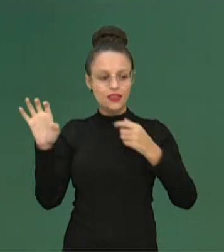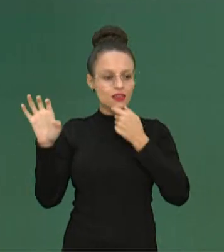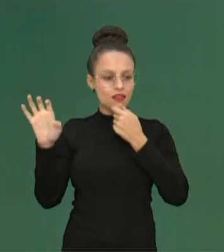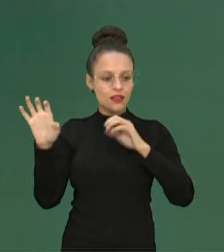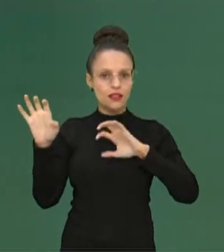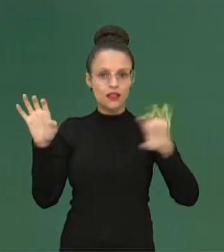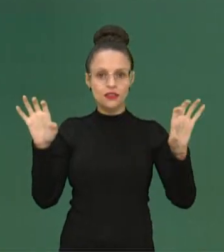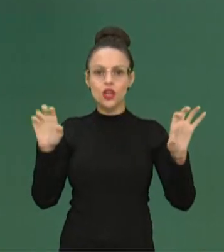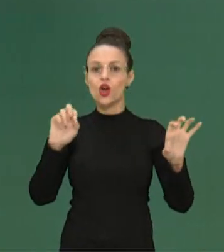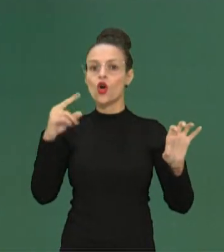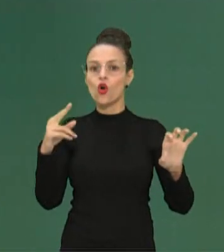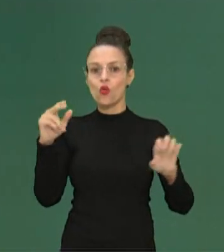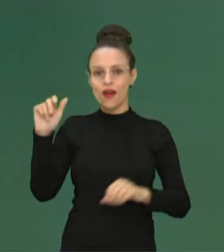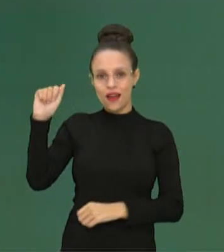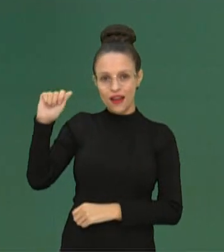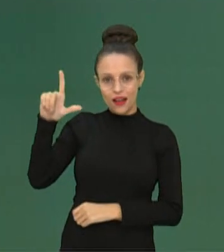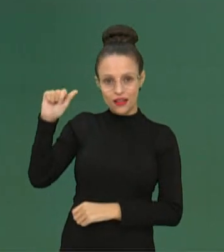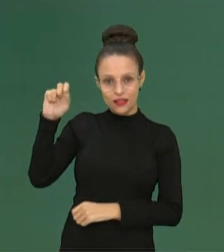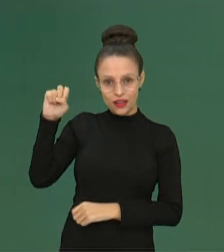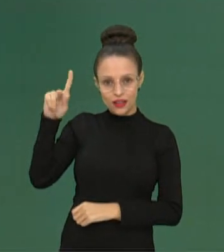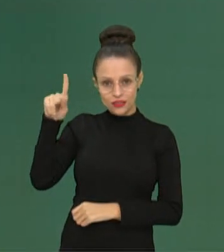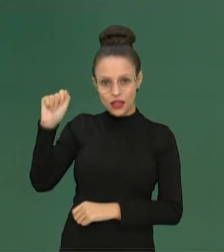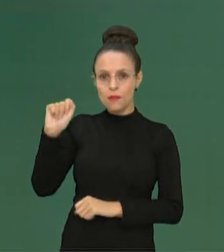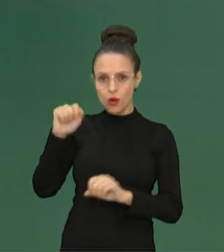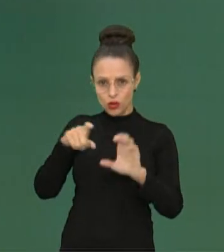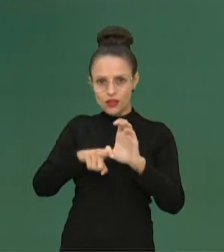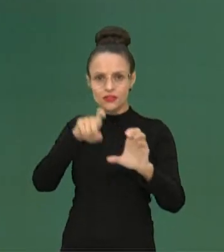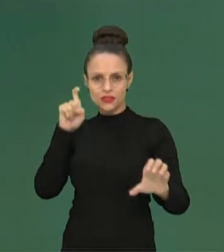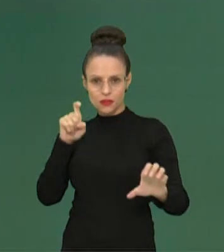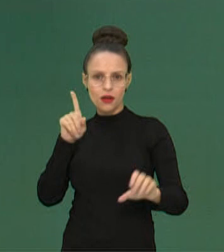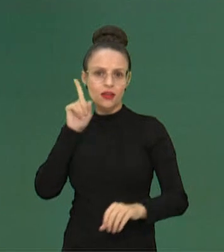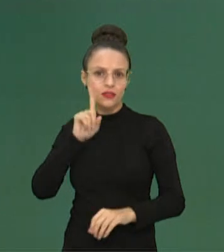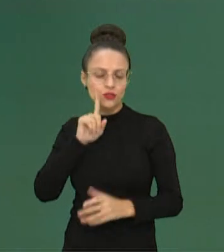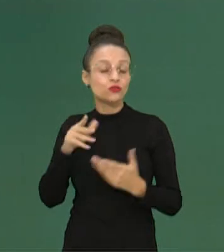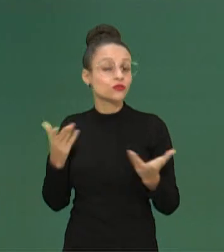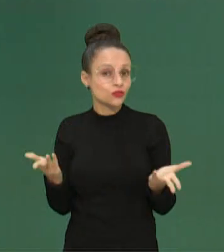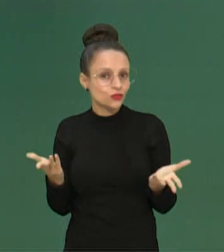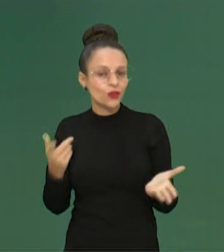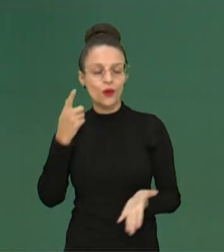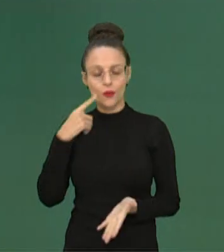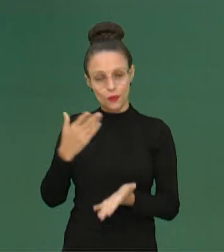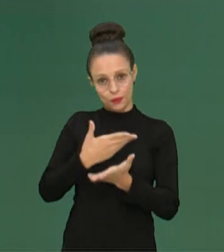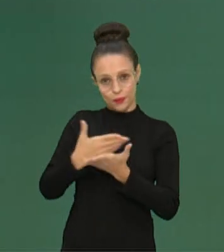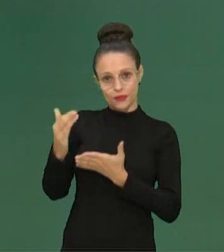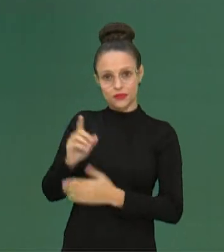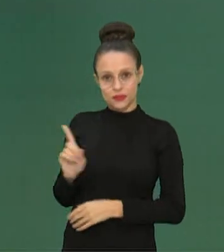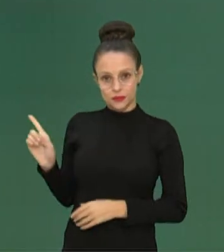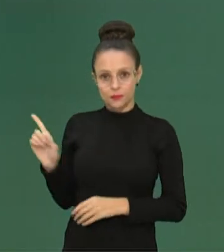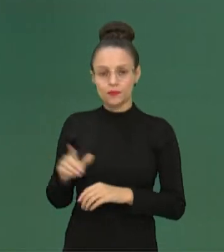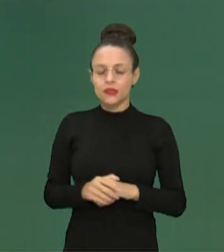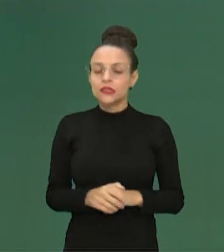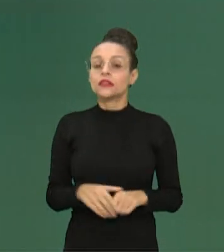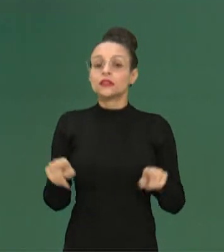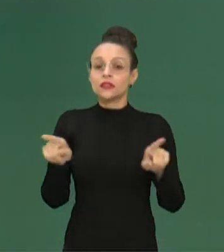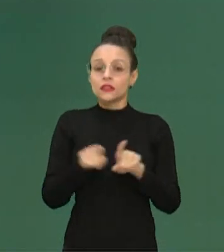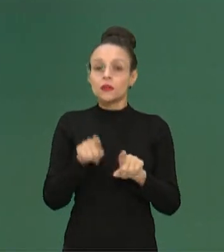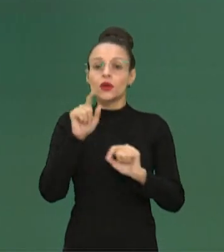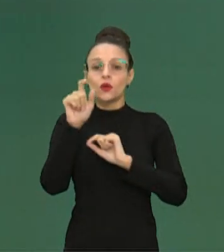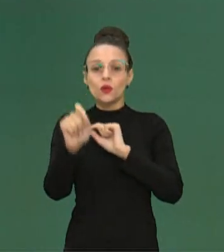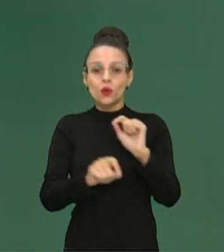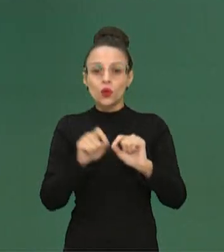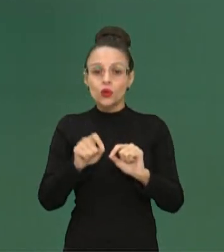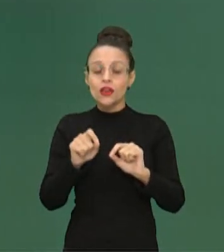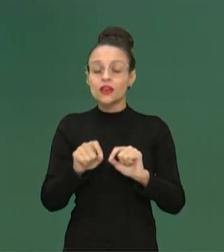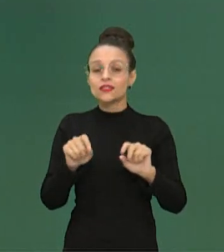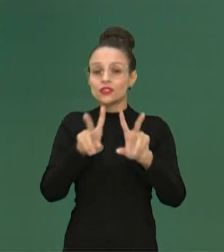inglesa, ou se o Alasca pode se separar dos Estados Unidos. Mas começa aqui. E também a ideia está na